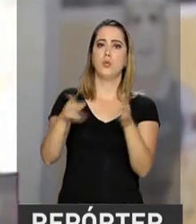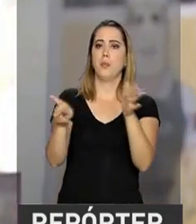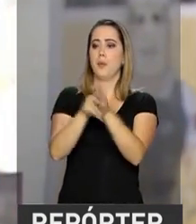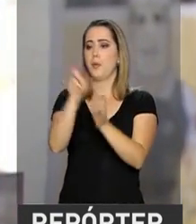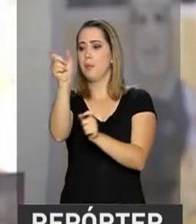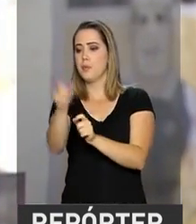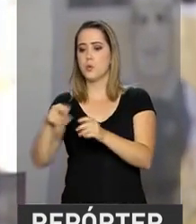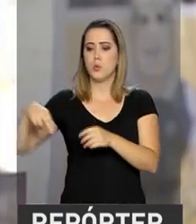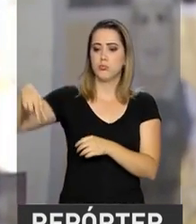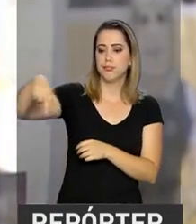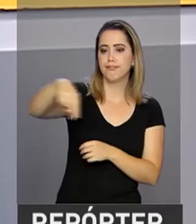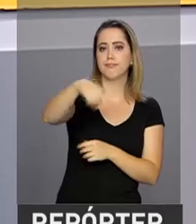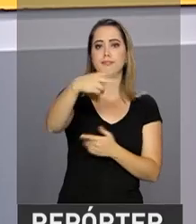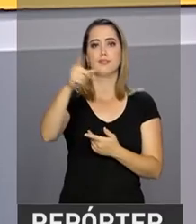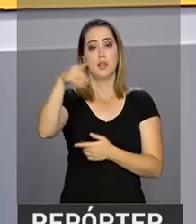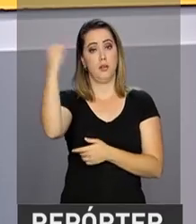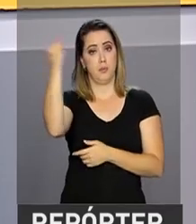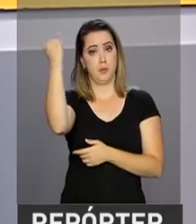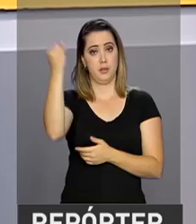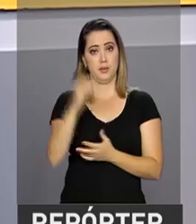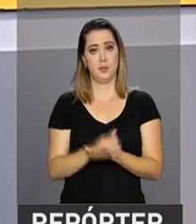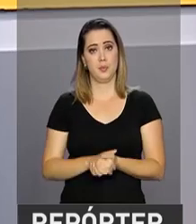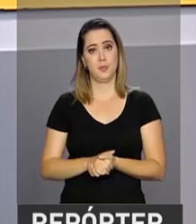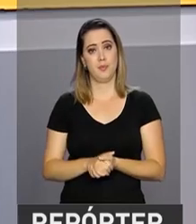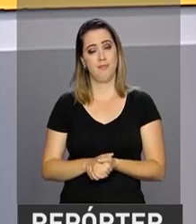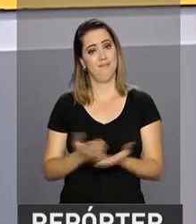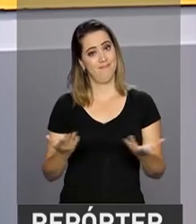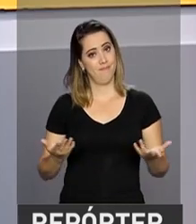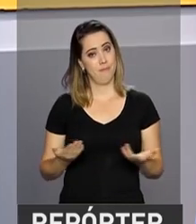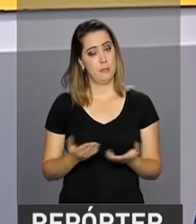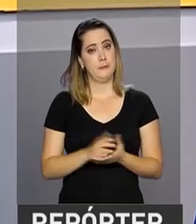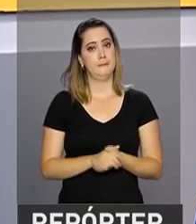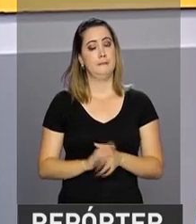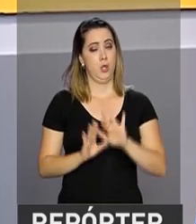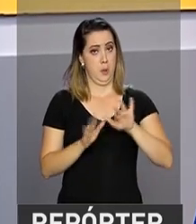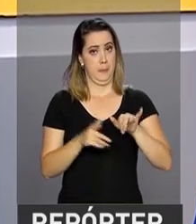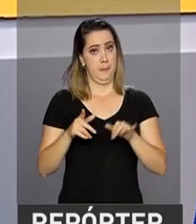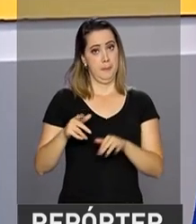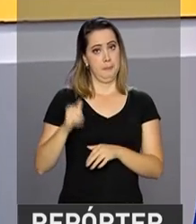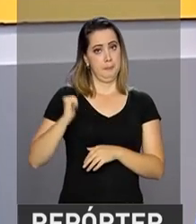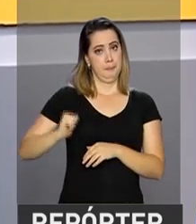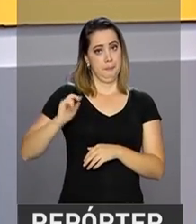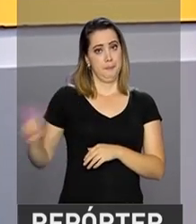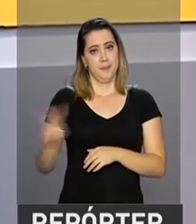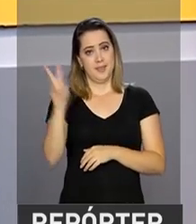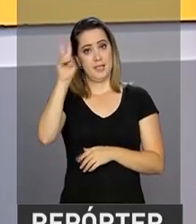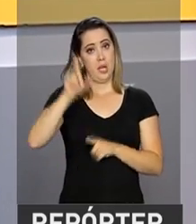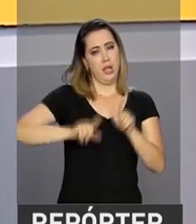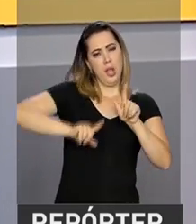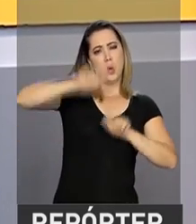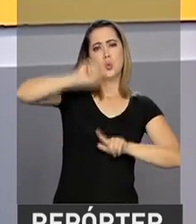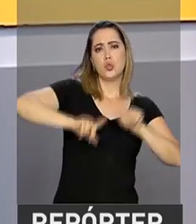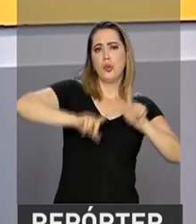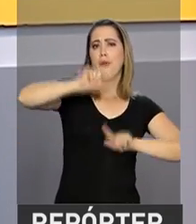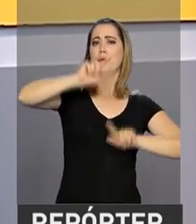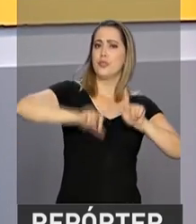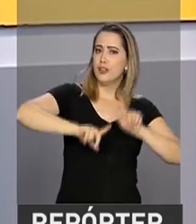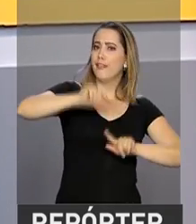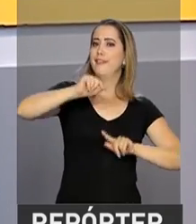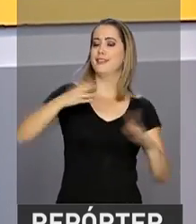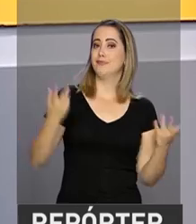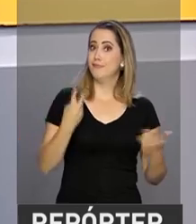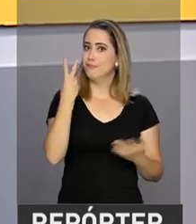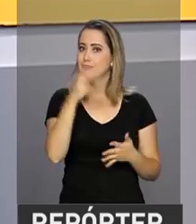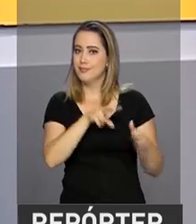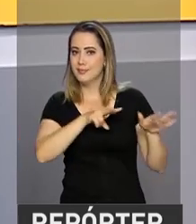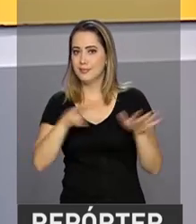nem que o mais importante é isso aí a bolsa de valores e marcando uma série de recordes nas duas últimas semanas e hoje